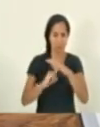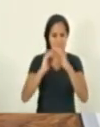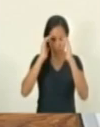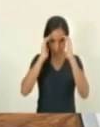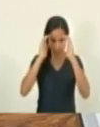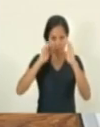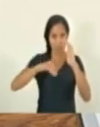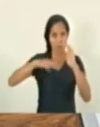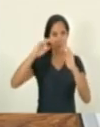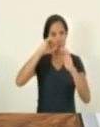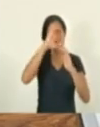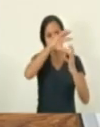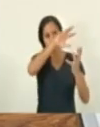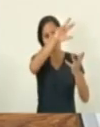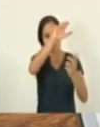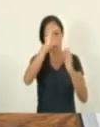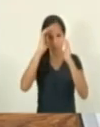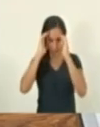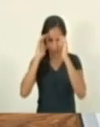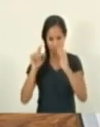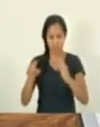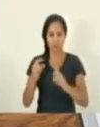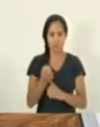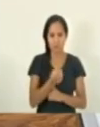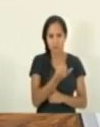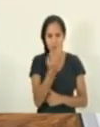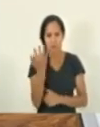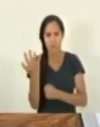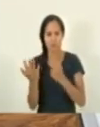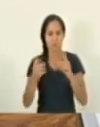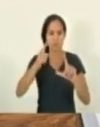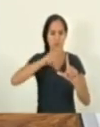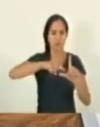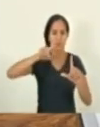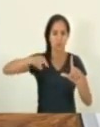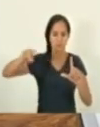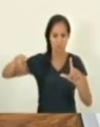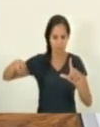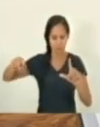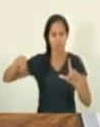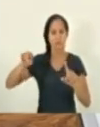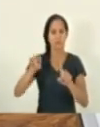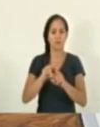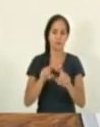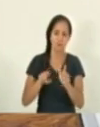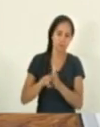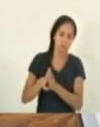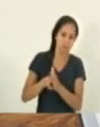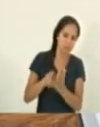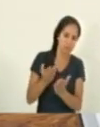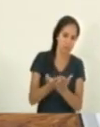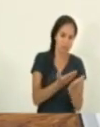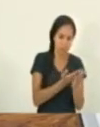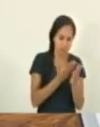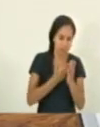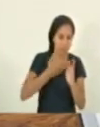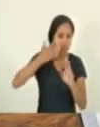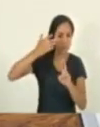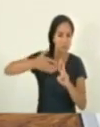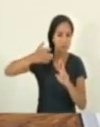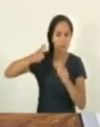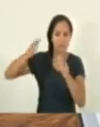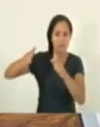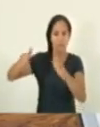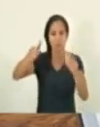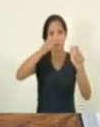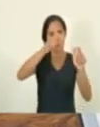mundo. Os números e as estatísticas e os estudos do IBGE são referência em qualquer lugar